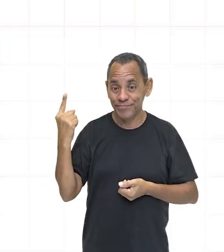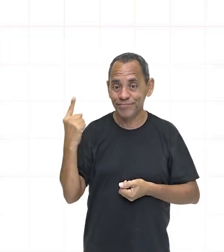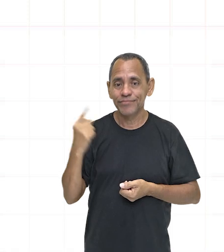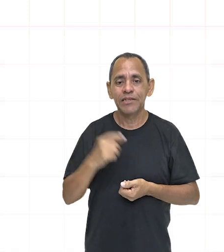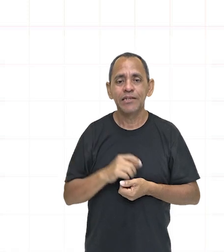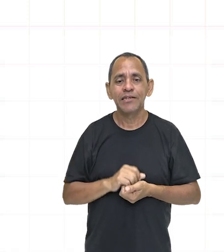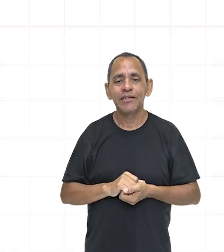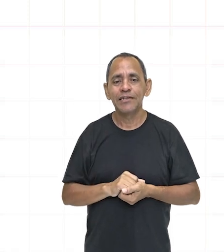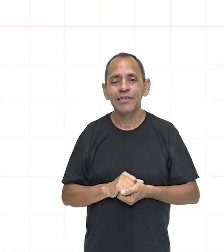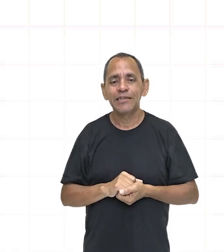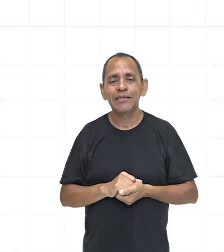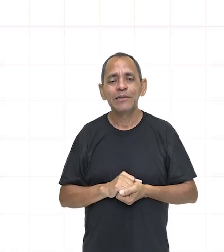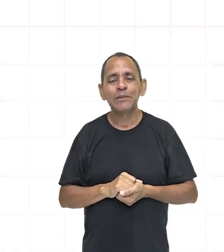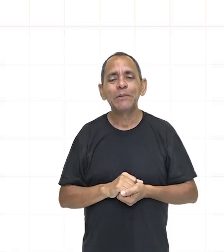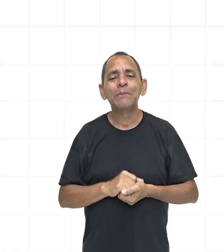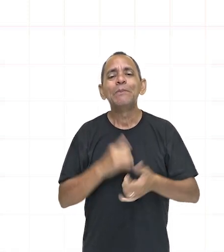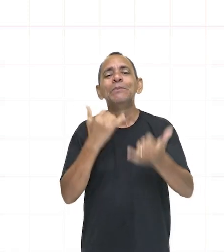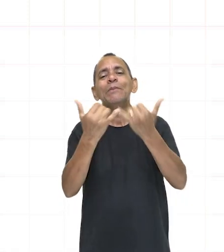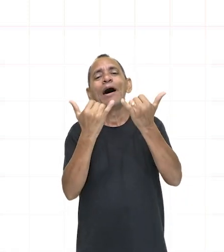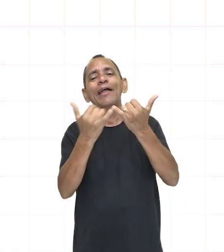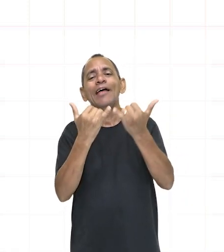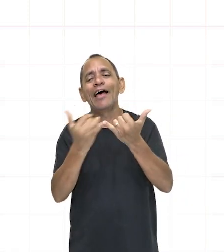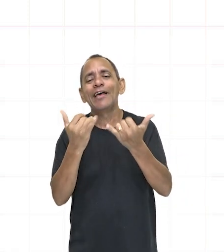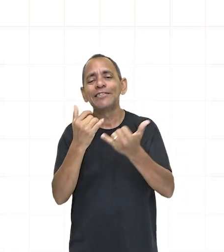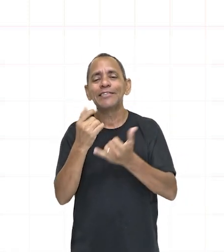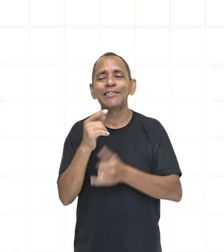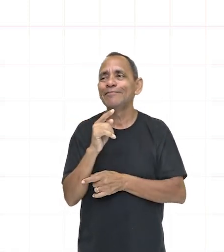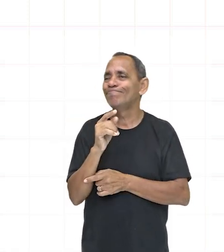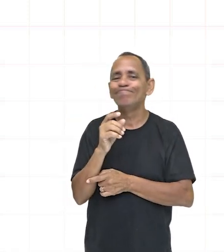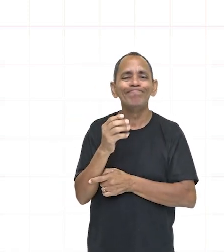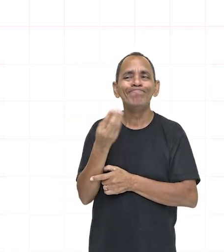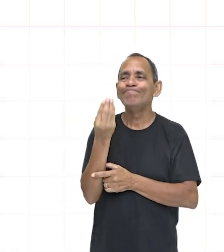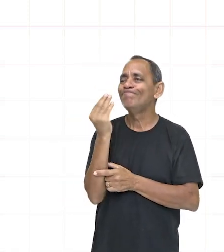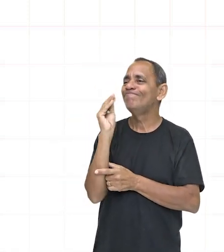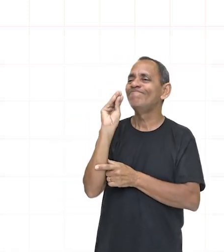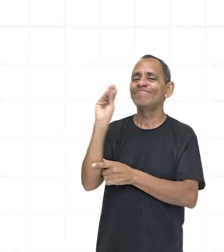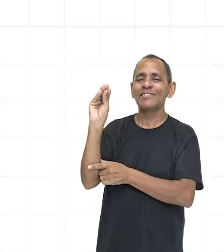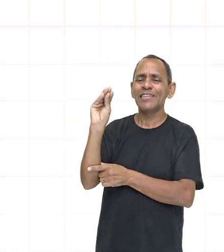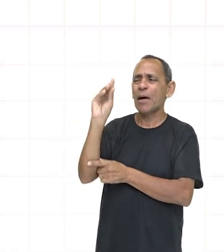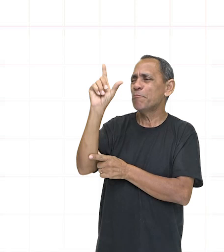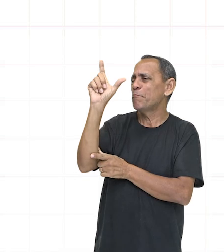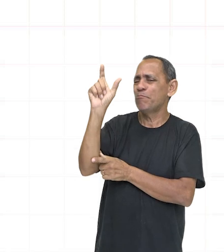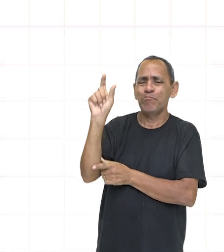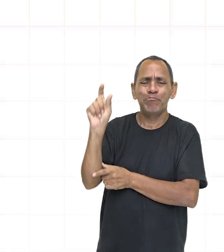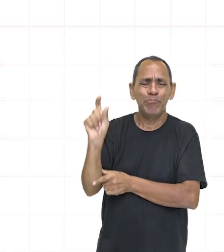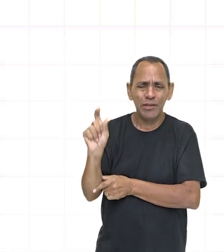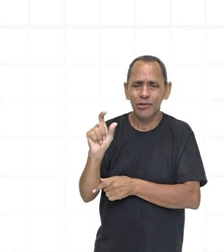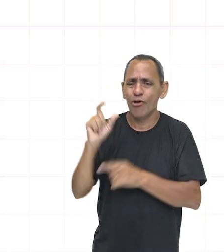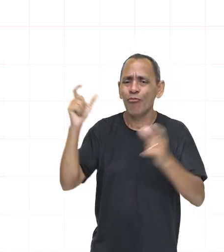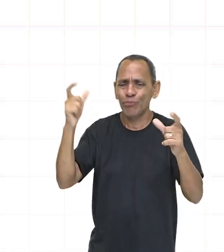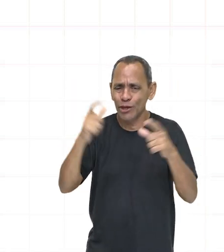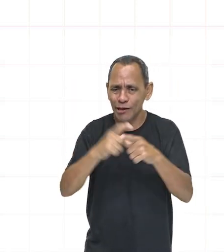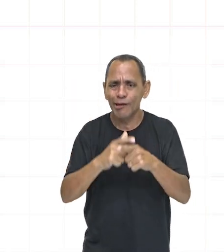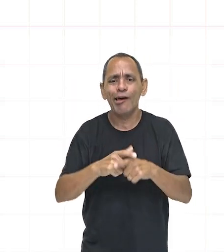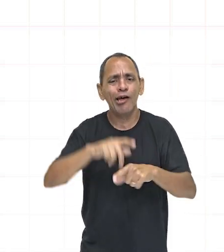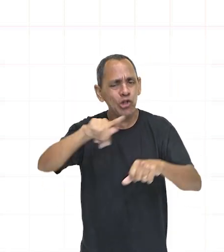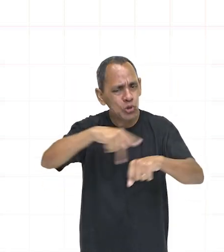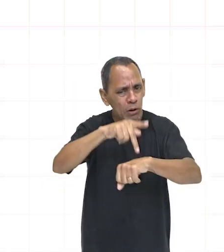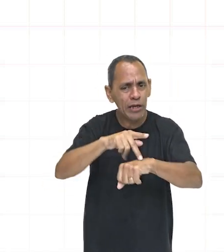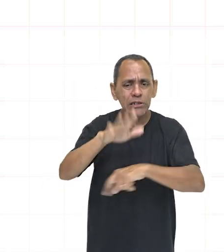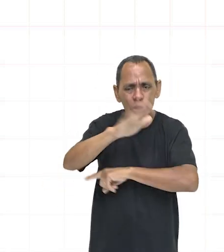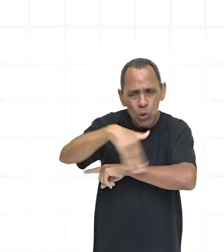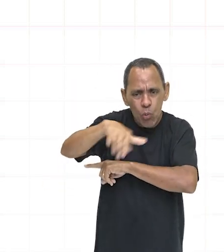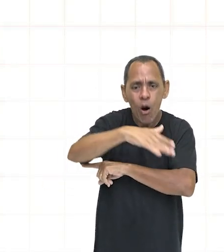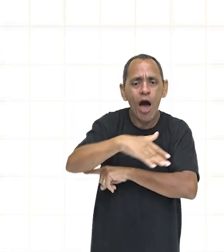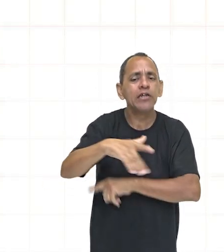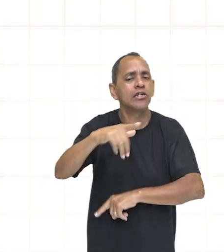se não desse ali nem no meu dedo mindinho, tá? O tamanho deles realmente é muito pequeno, porém são áreas em que